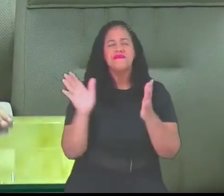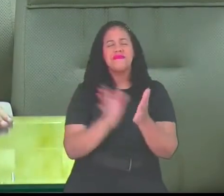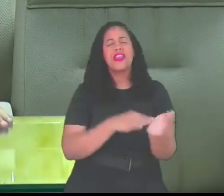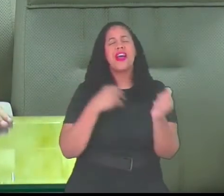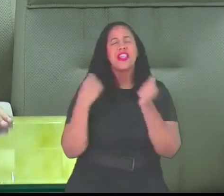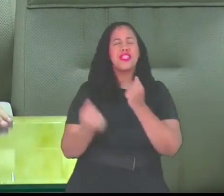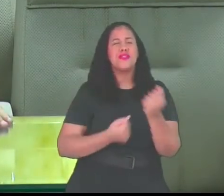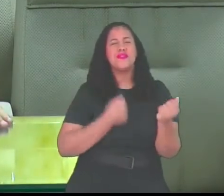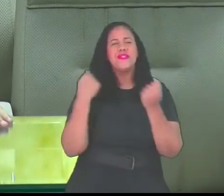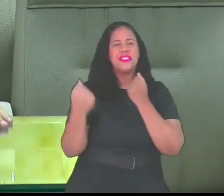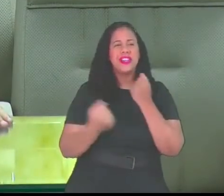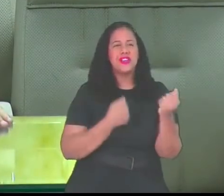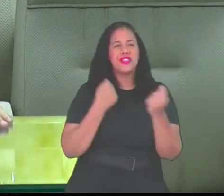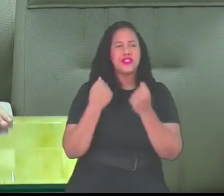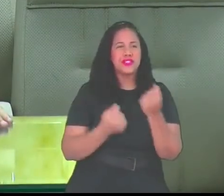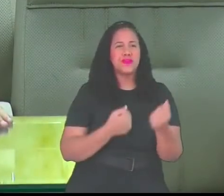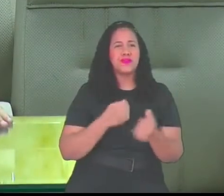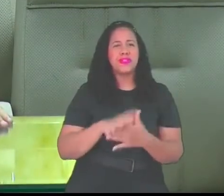Aleluia!